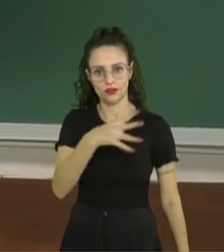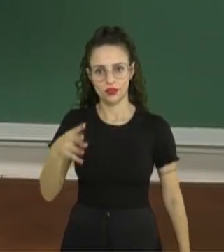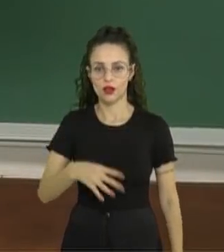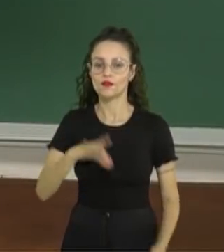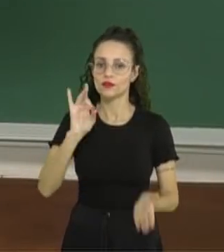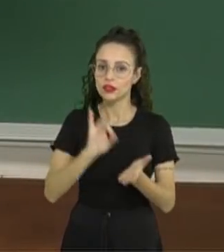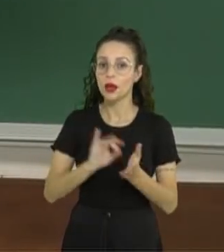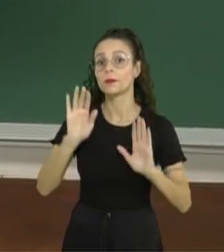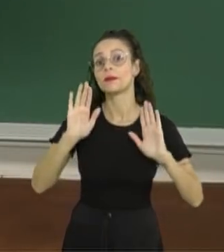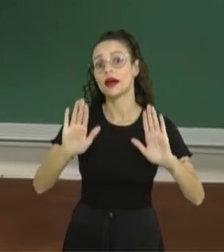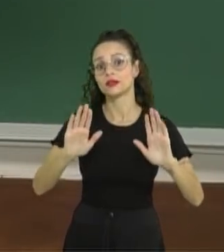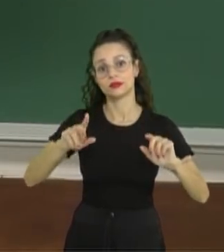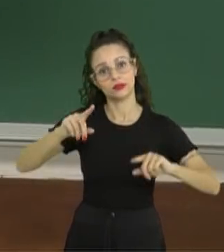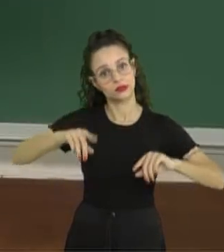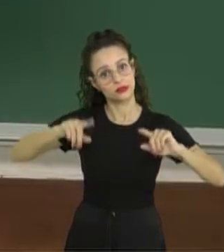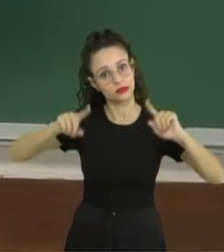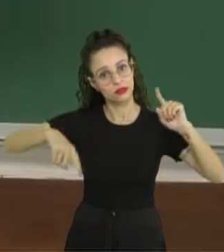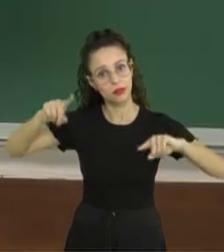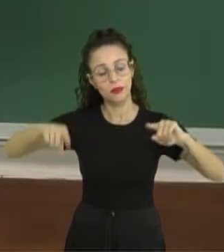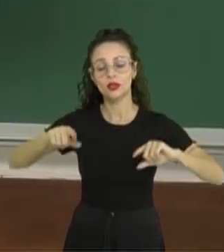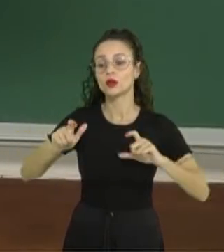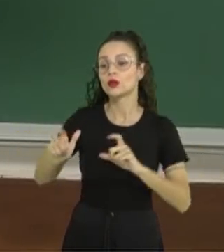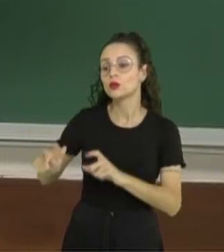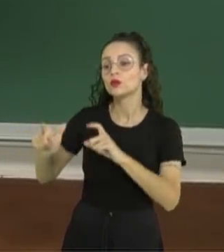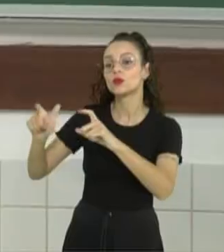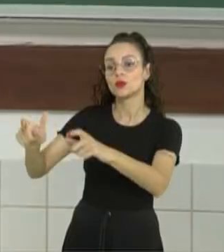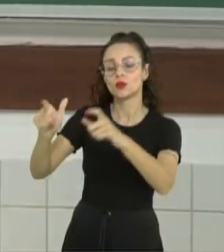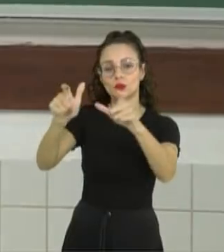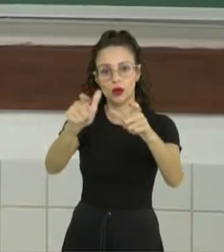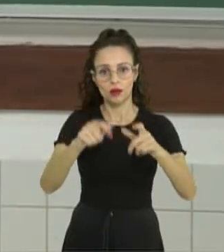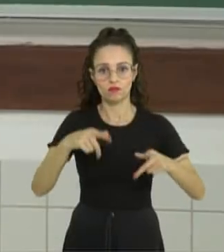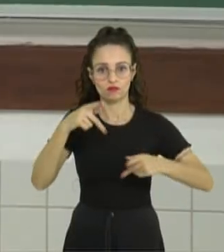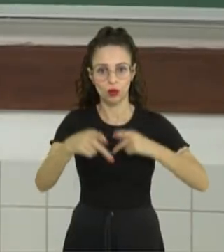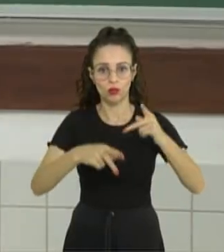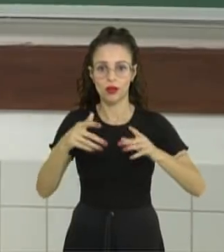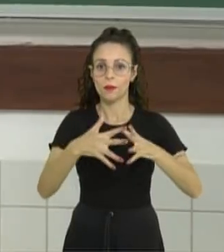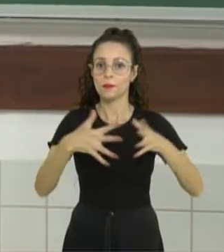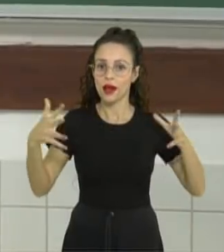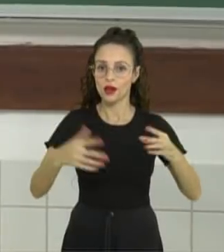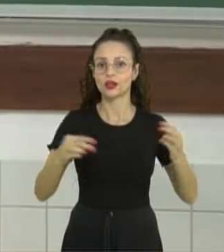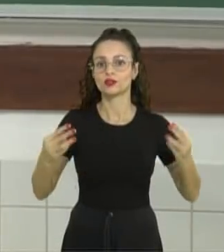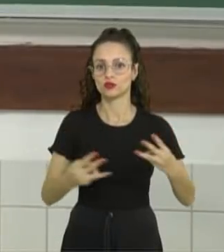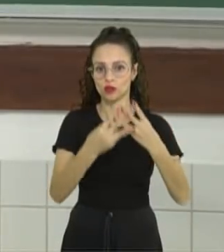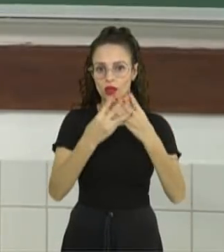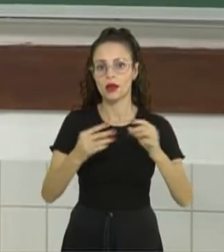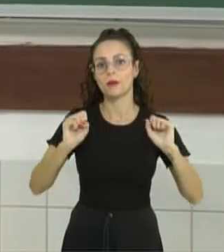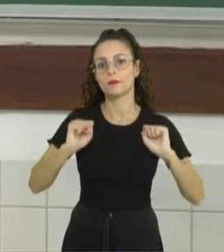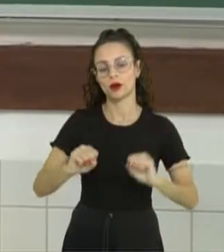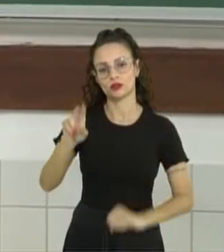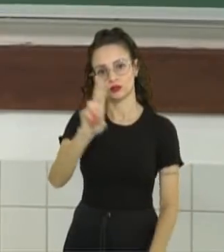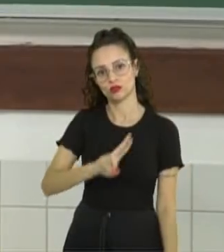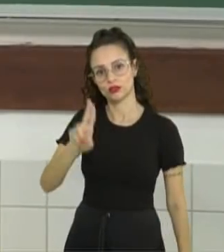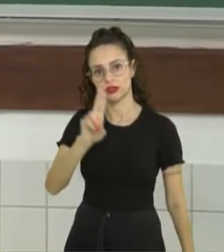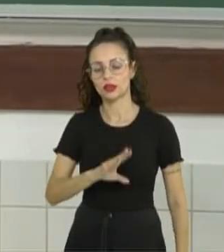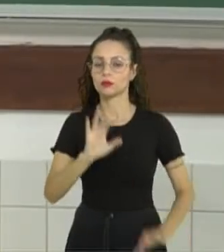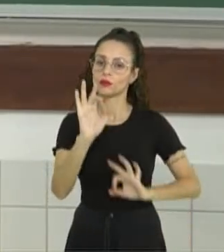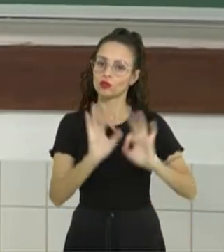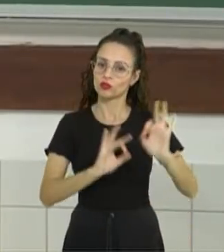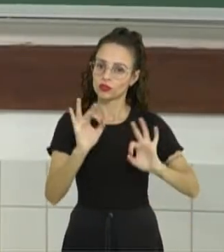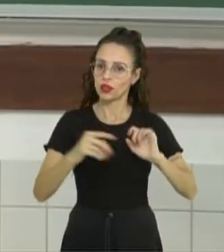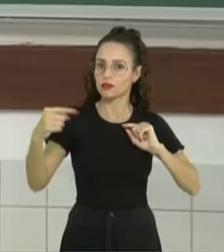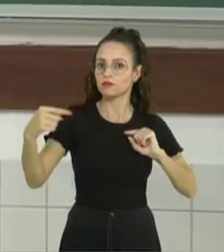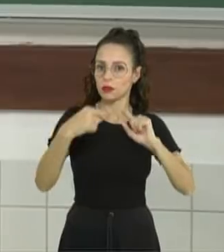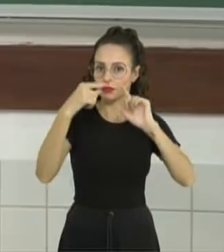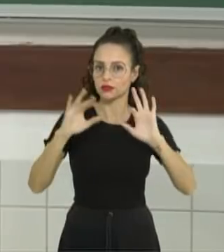entanto, dependendo da região que tem uma população maior judaica, pode se utilizar para se organizar de uma forma